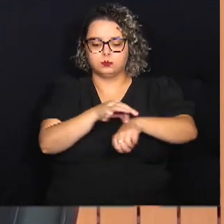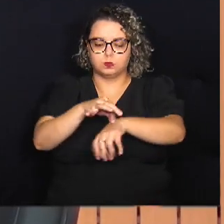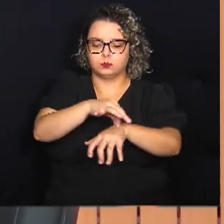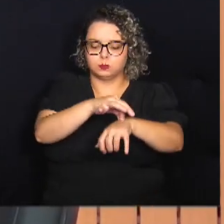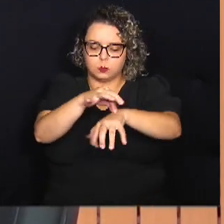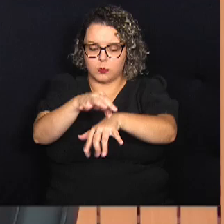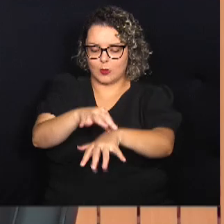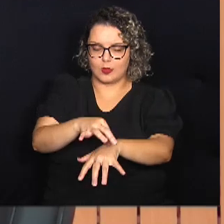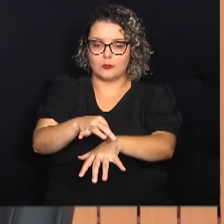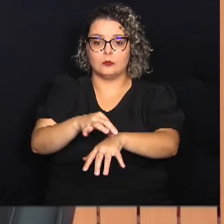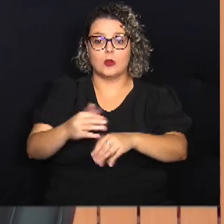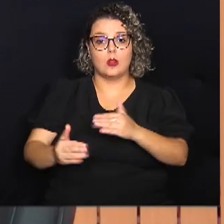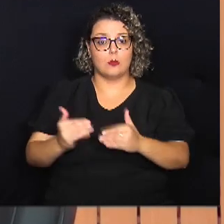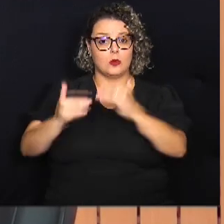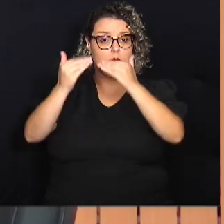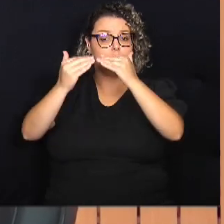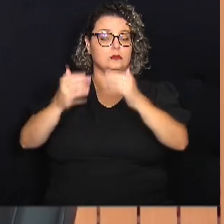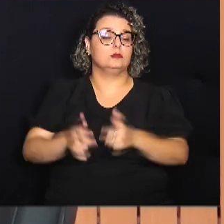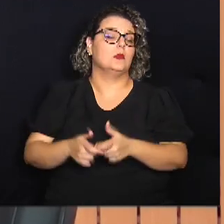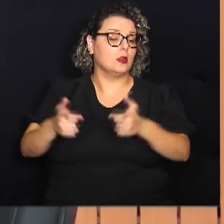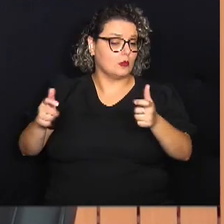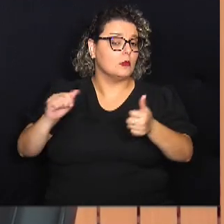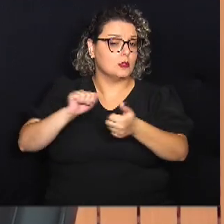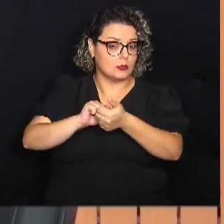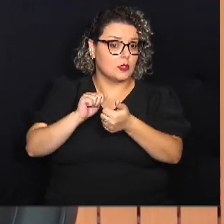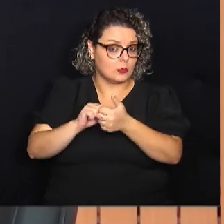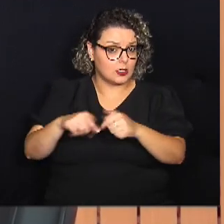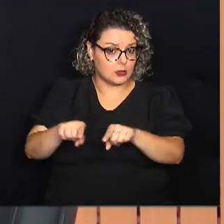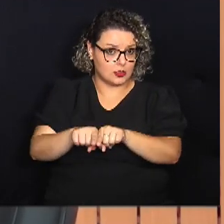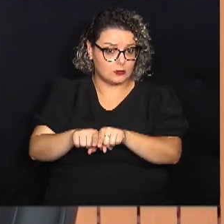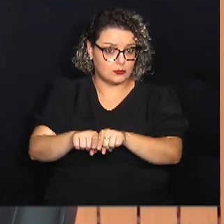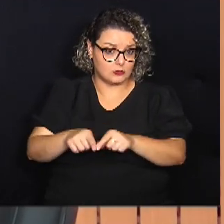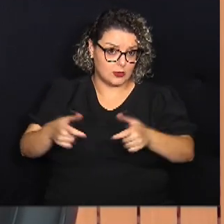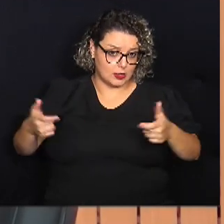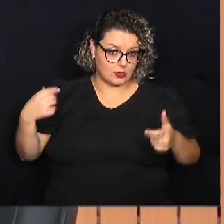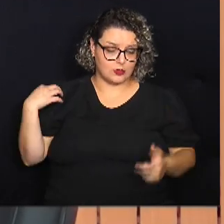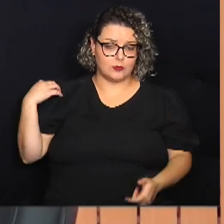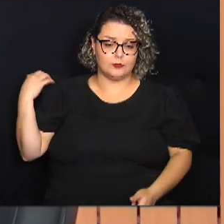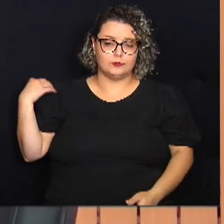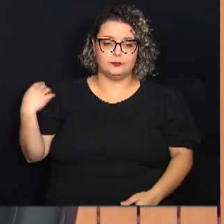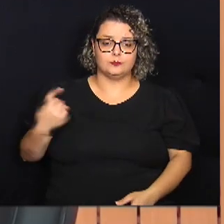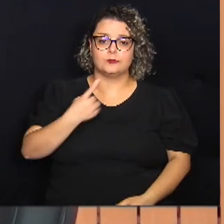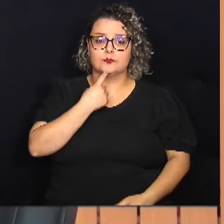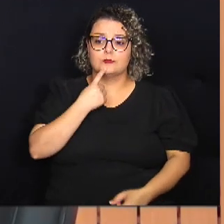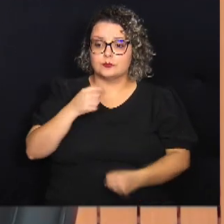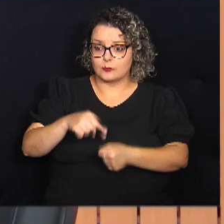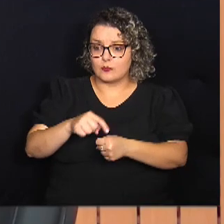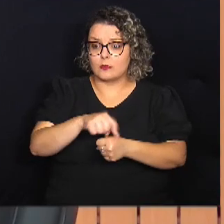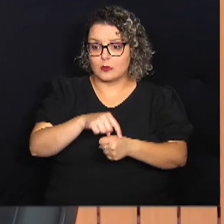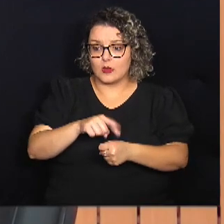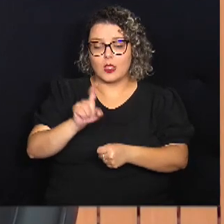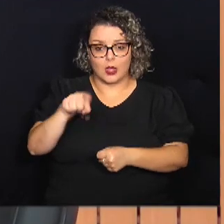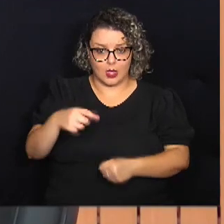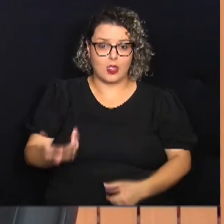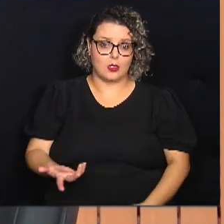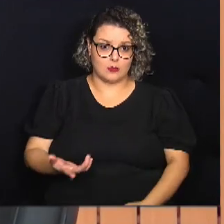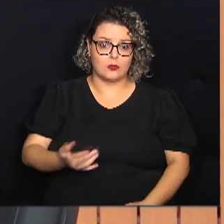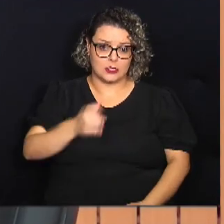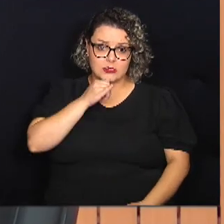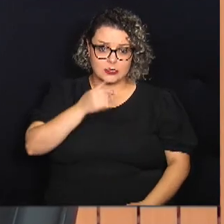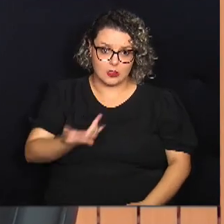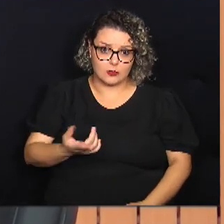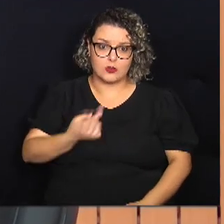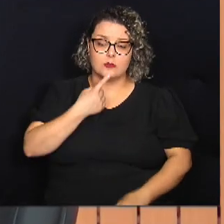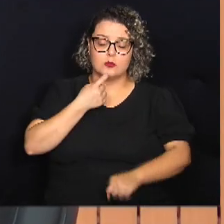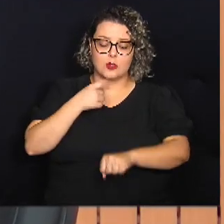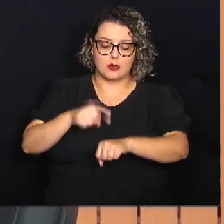maior, mas como uma qualidade maior. O morango é um exemplo. Hoje a gente tem